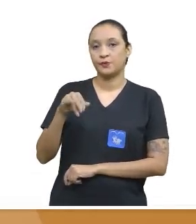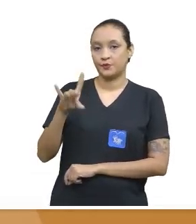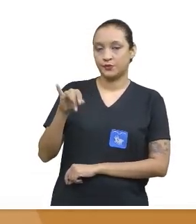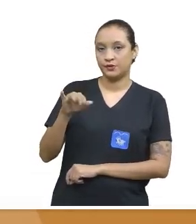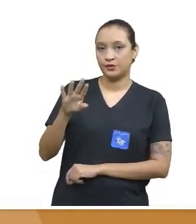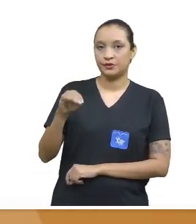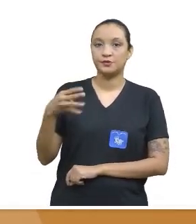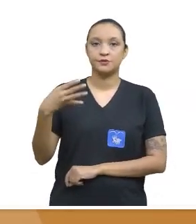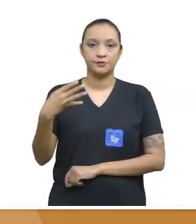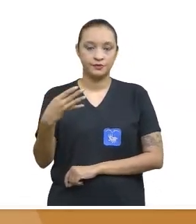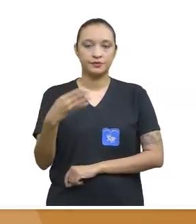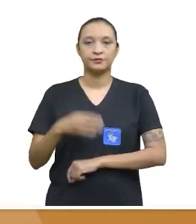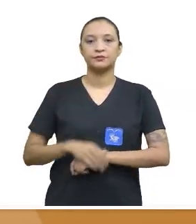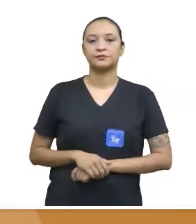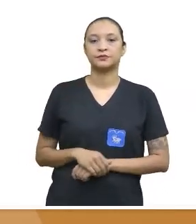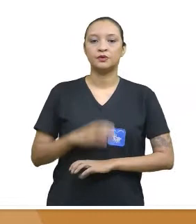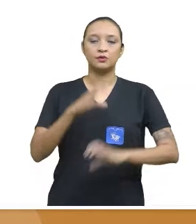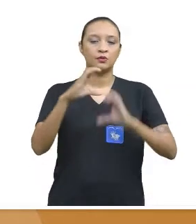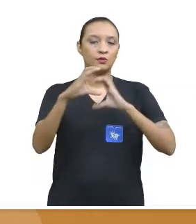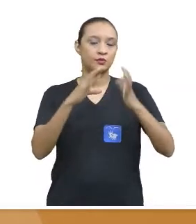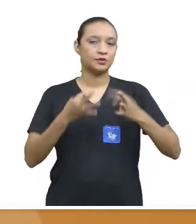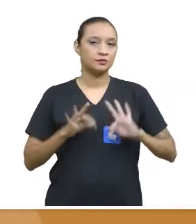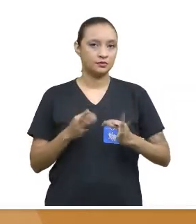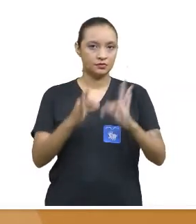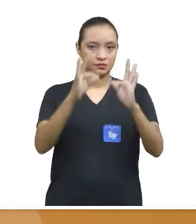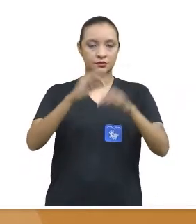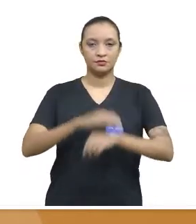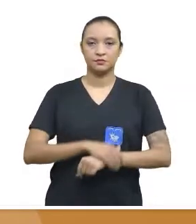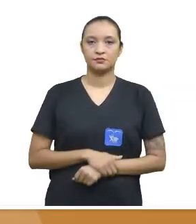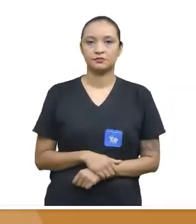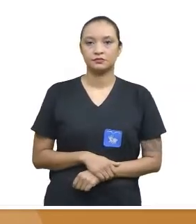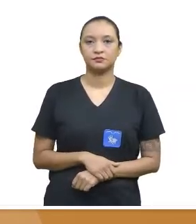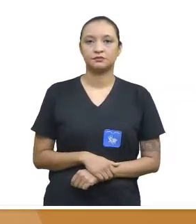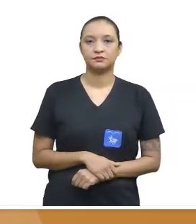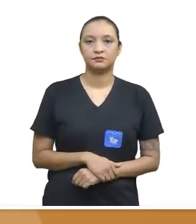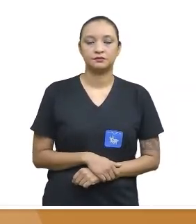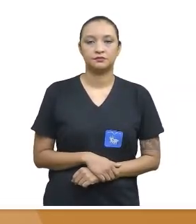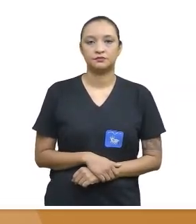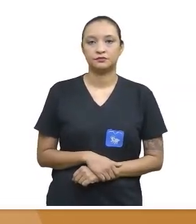Unidade 4, Comunicação e Tecnologia.